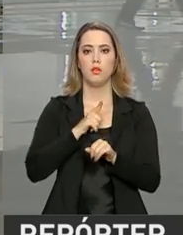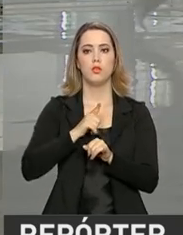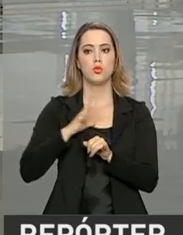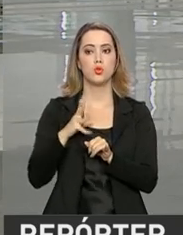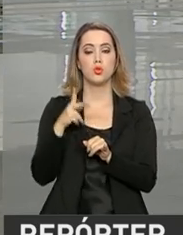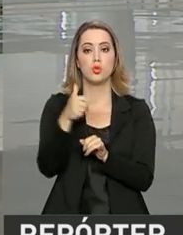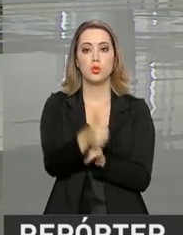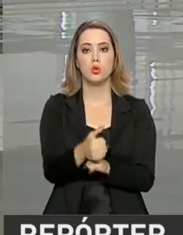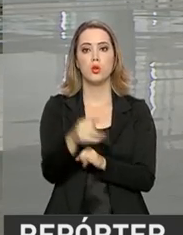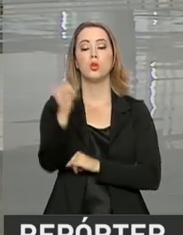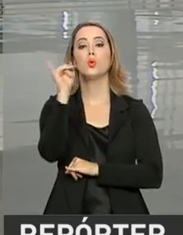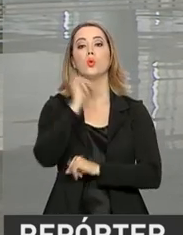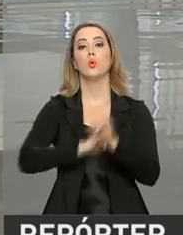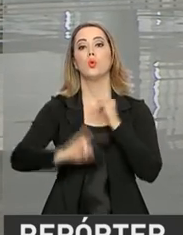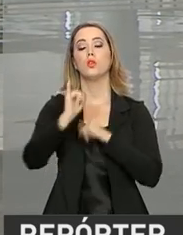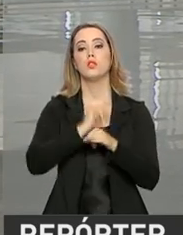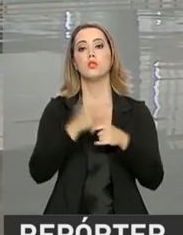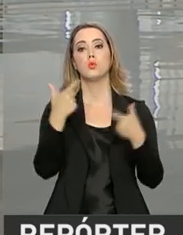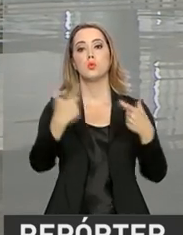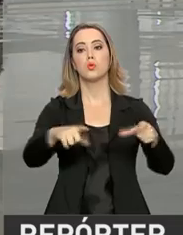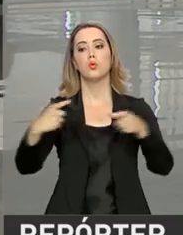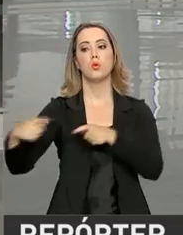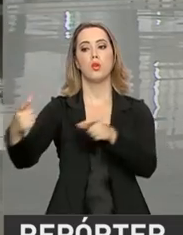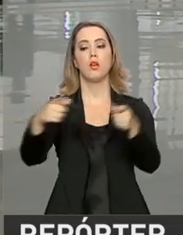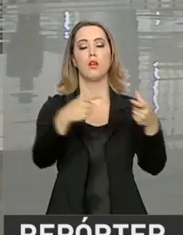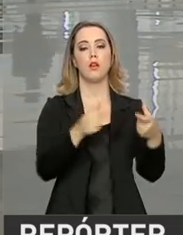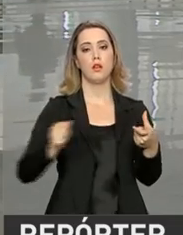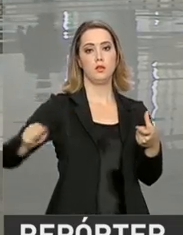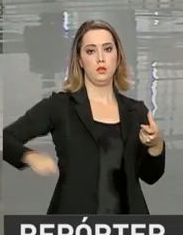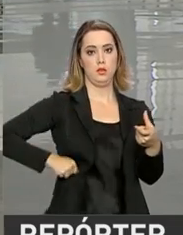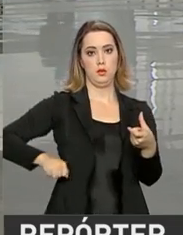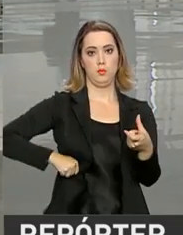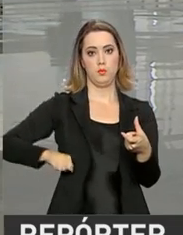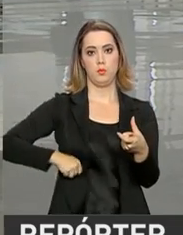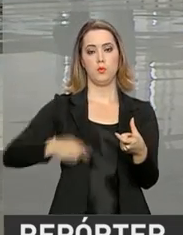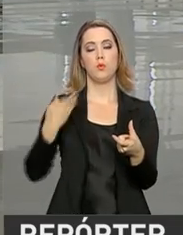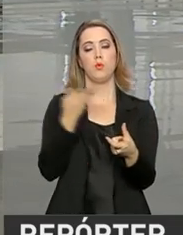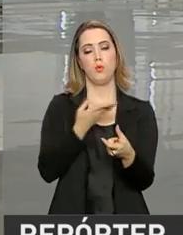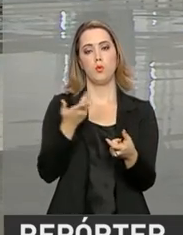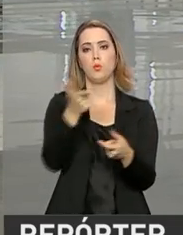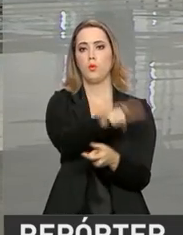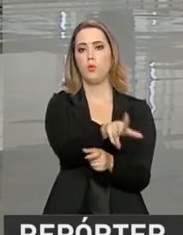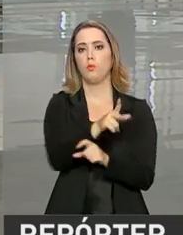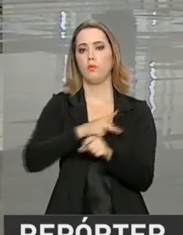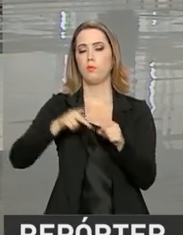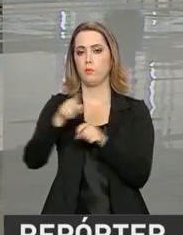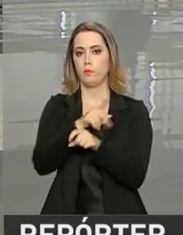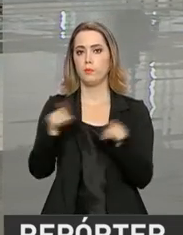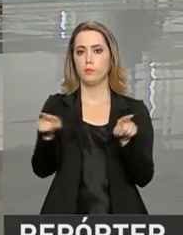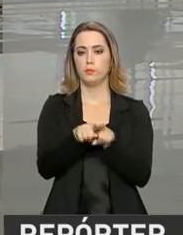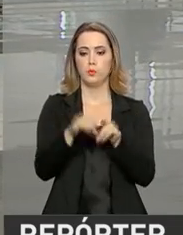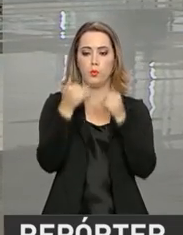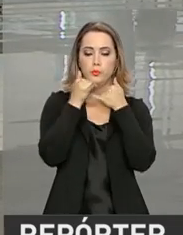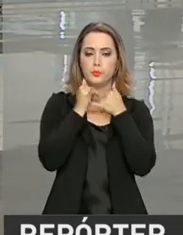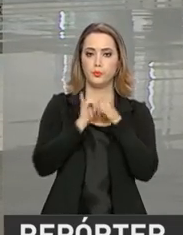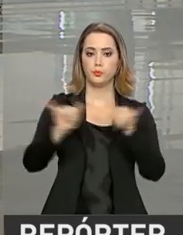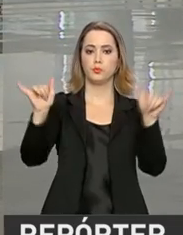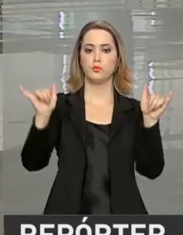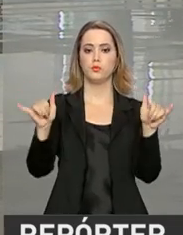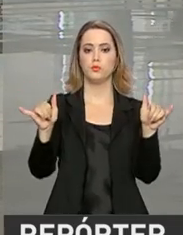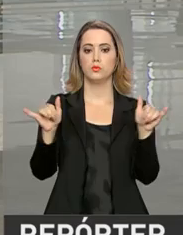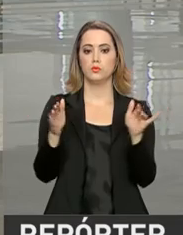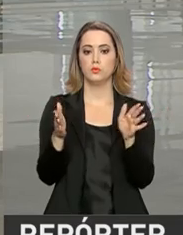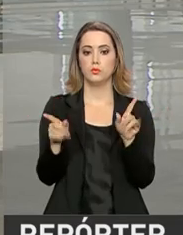sobre endereços das embaixadas e consulados do Brasil no exterior e também esta nota do ministério